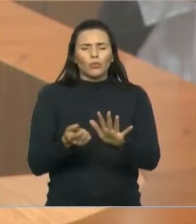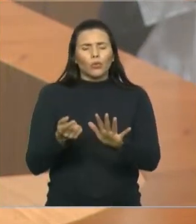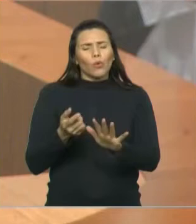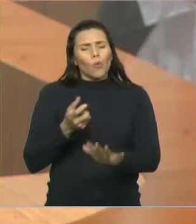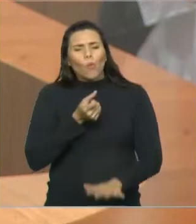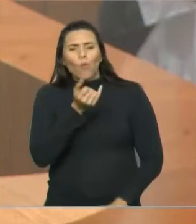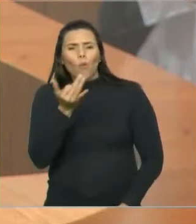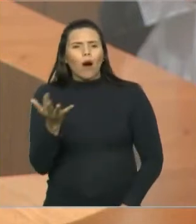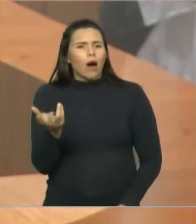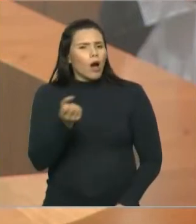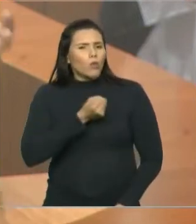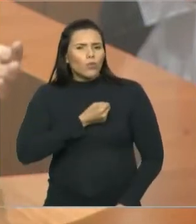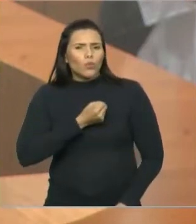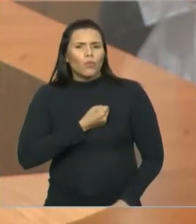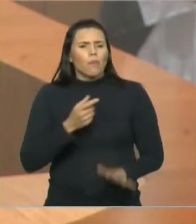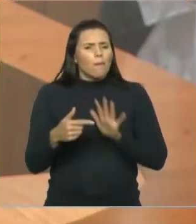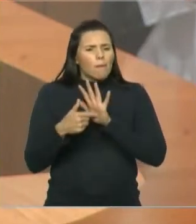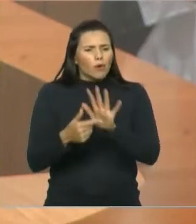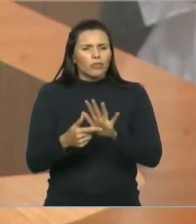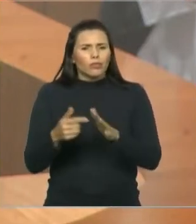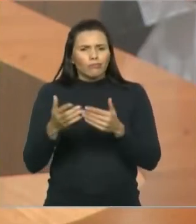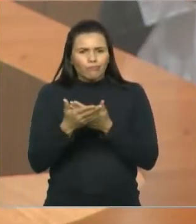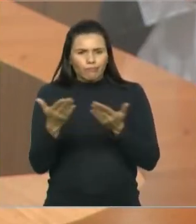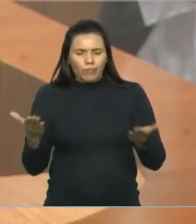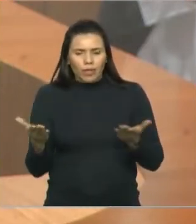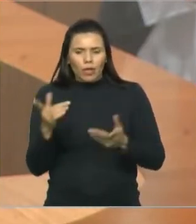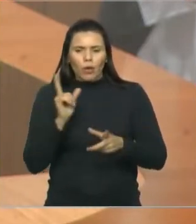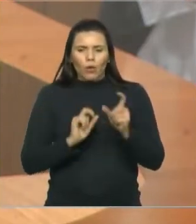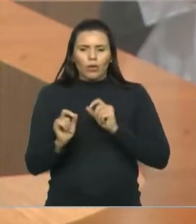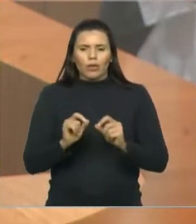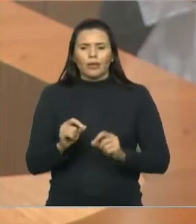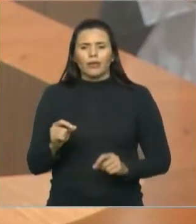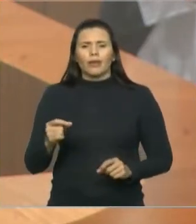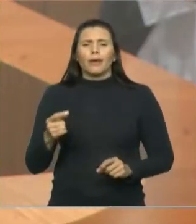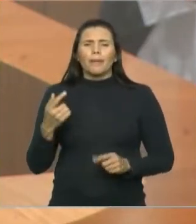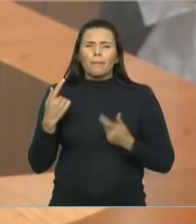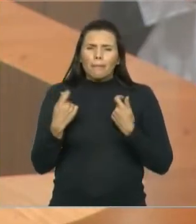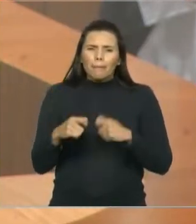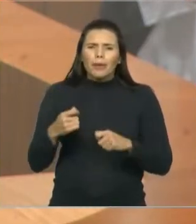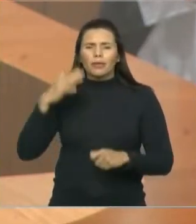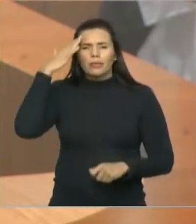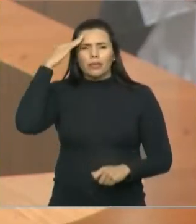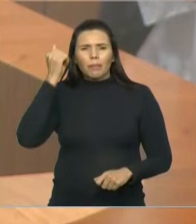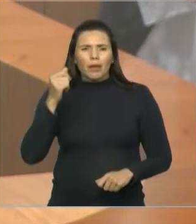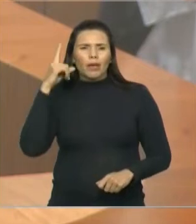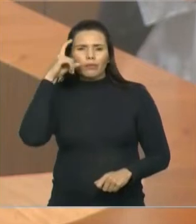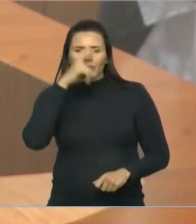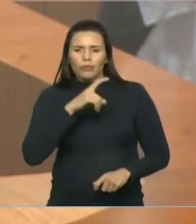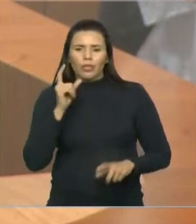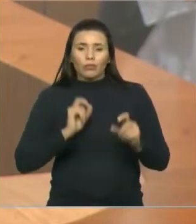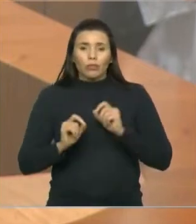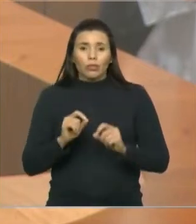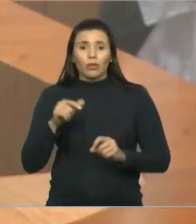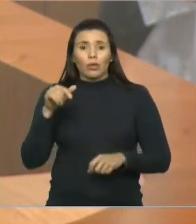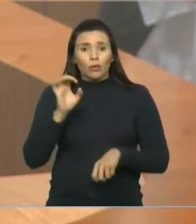eles, porque, veja bem, é isso que a gente tem que ter agora, saber a dificuldade que vai ser. Hoje o Estado banca 100%